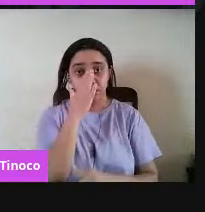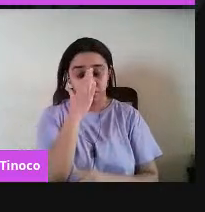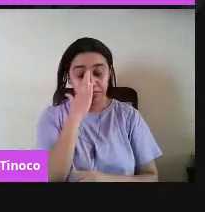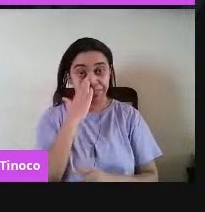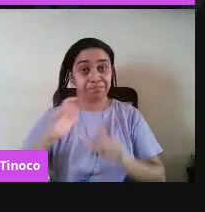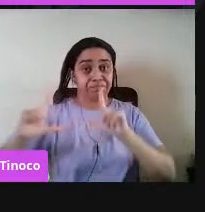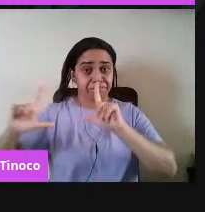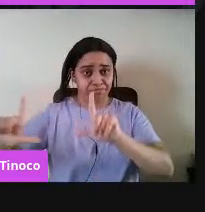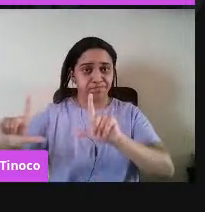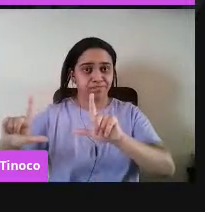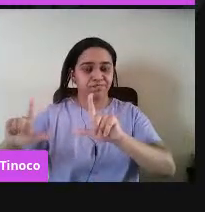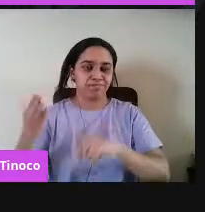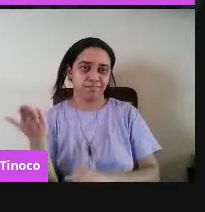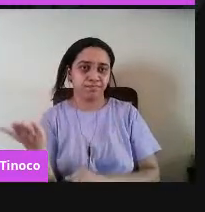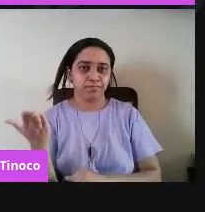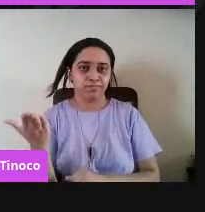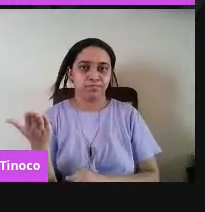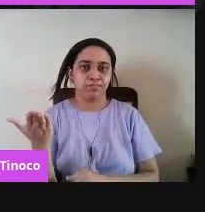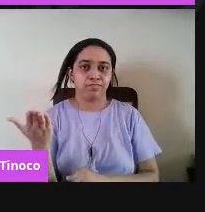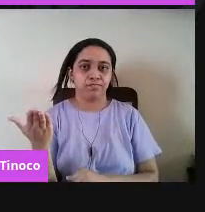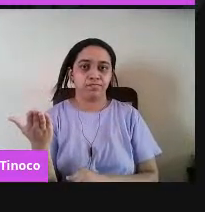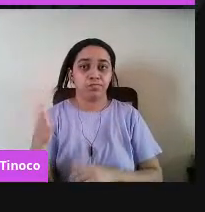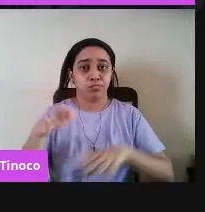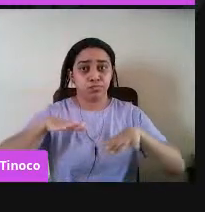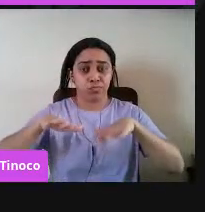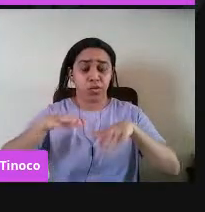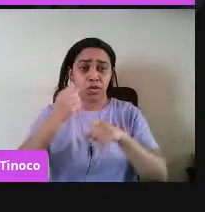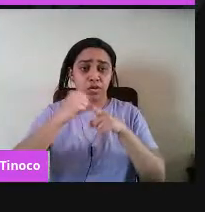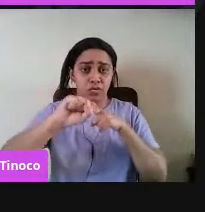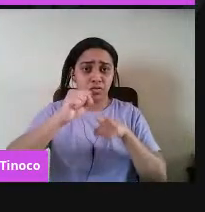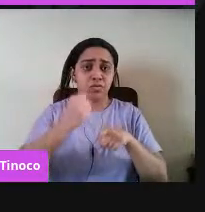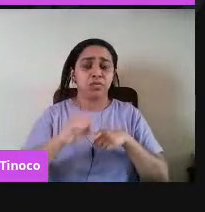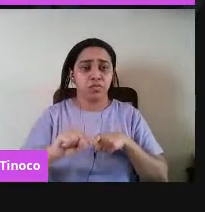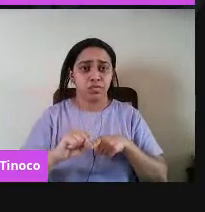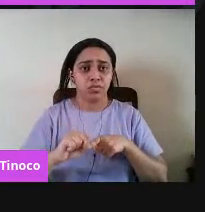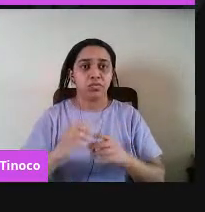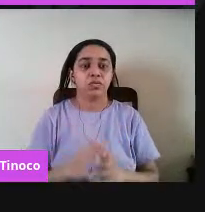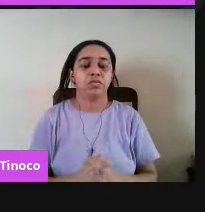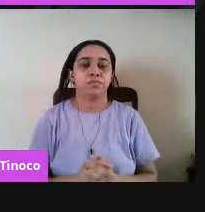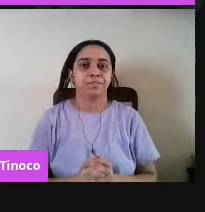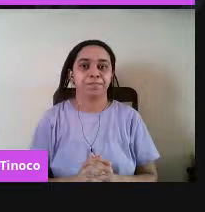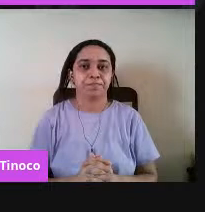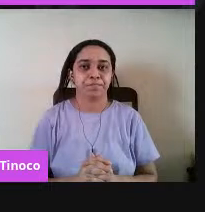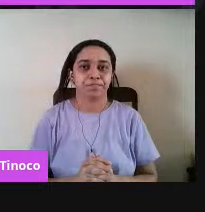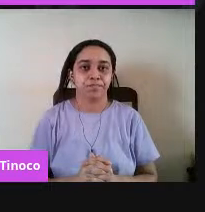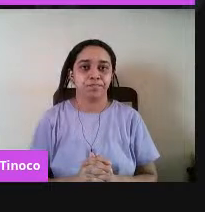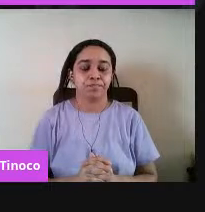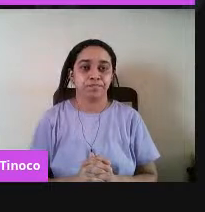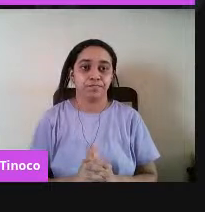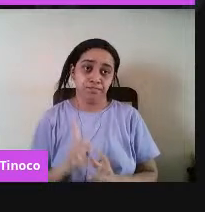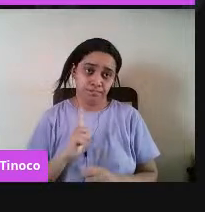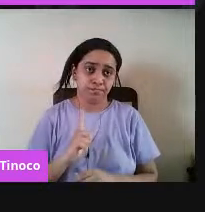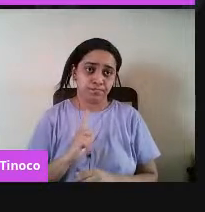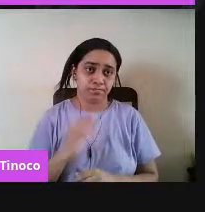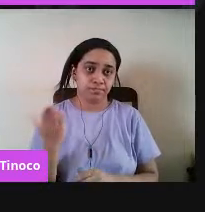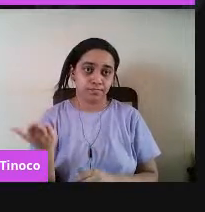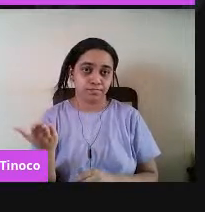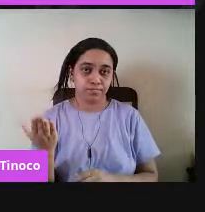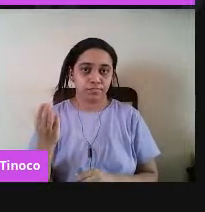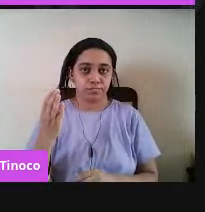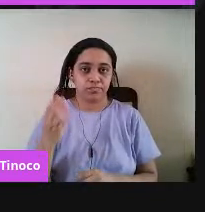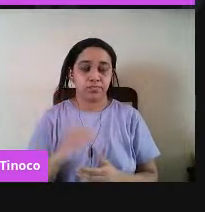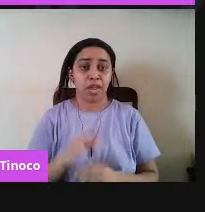2 movimentos argumentativos. Demonstrar, justificar e depois a conclusão. Então, nós temos o seguinte, a tese.